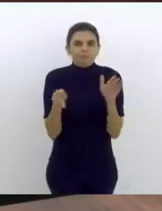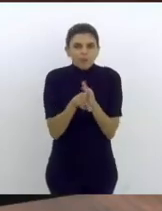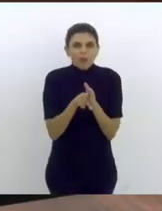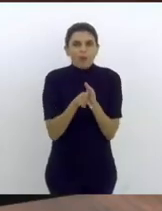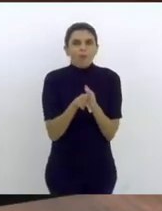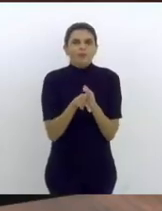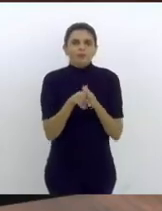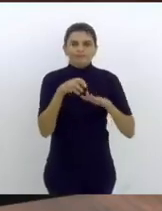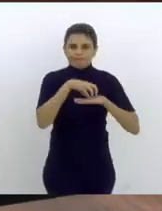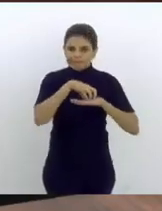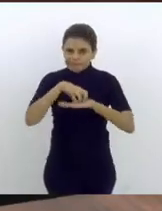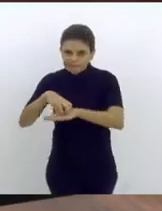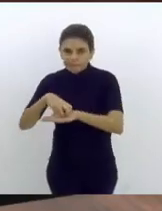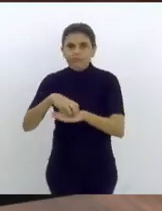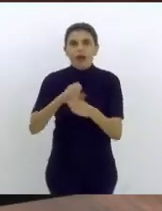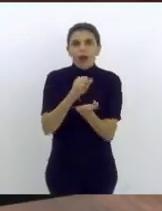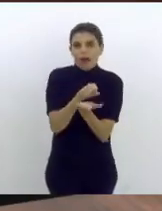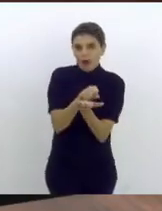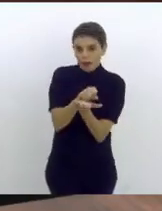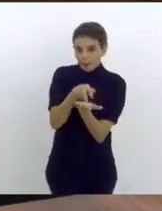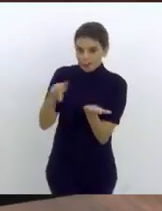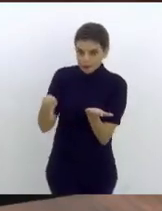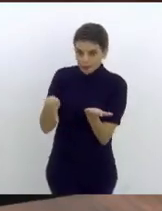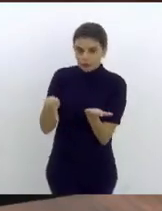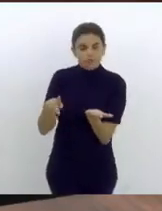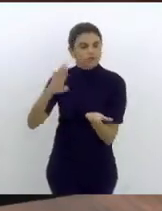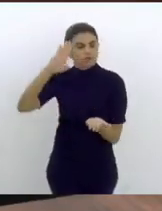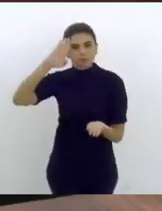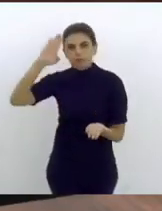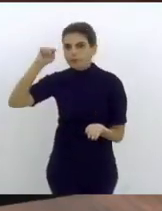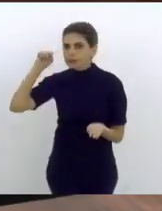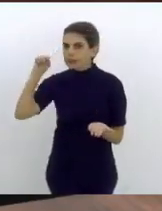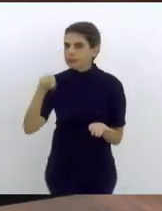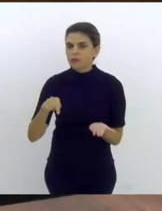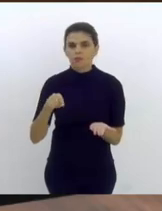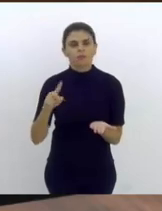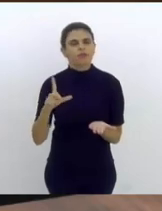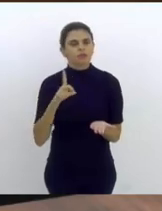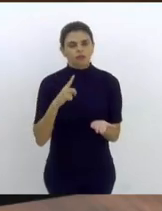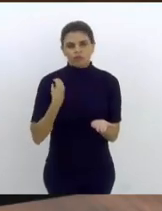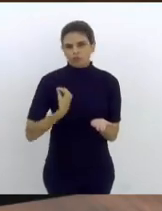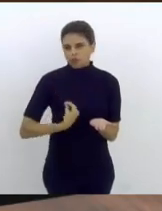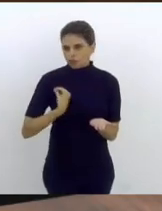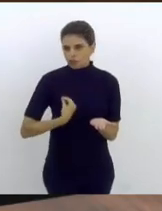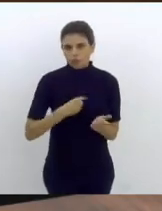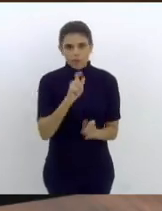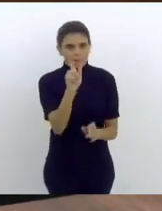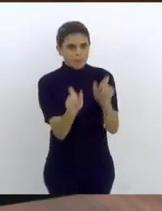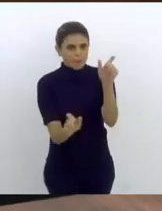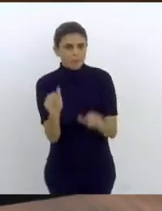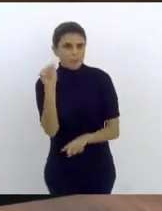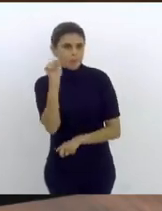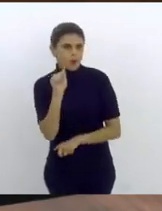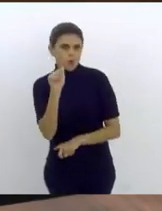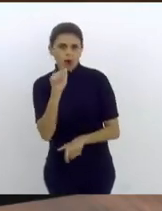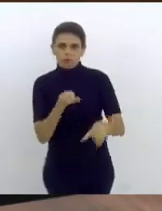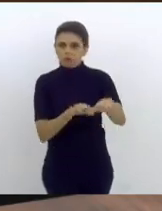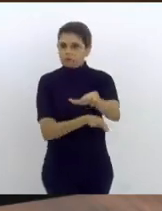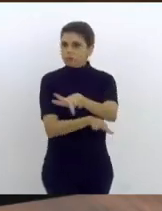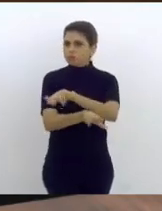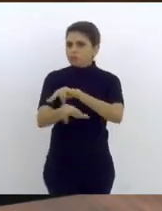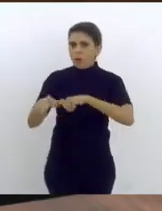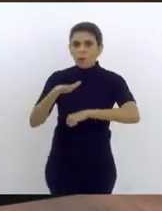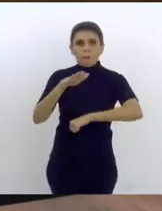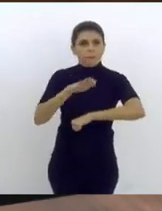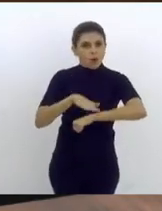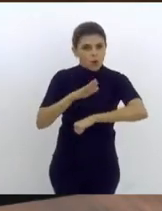aplicativos isso é fundamental afinal de contas a gente tem as mulheres em diferentes momentos